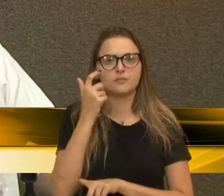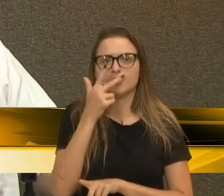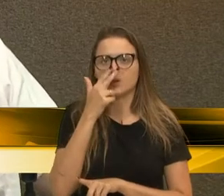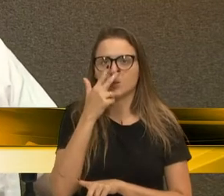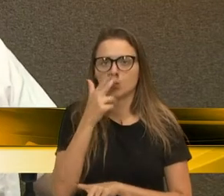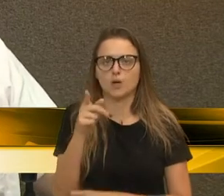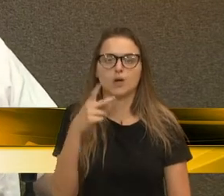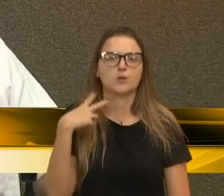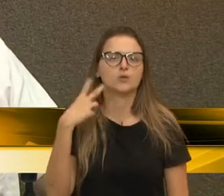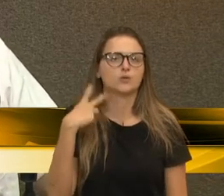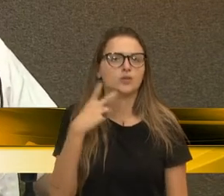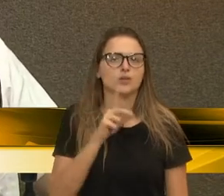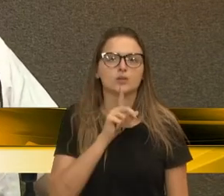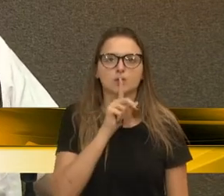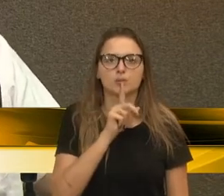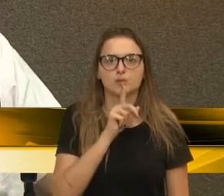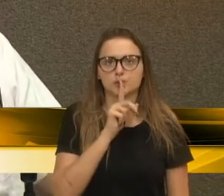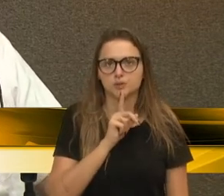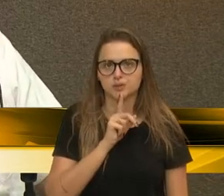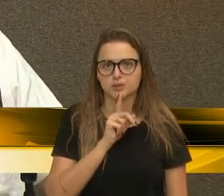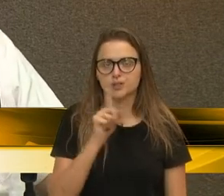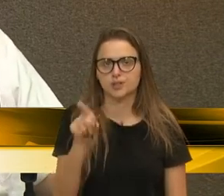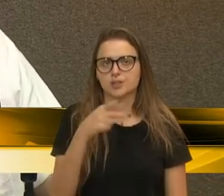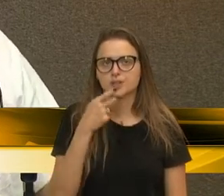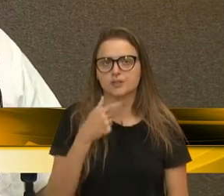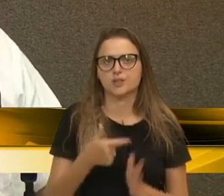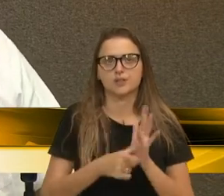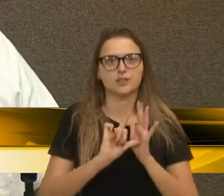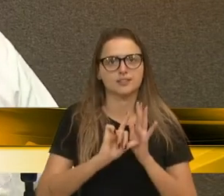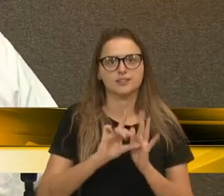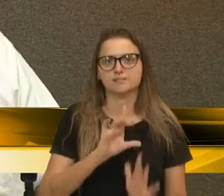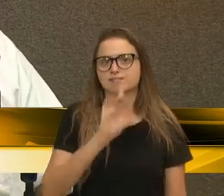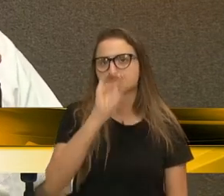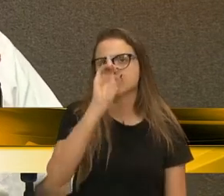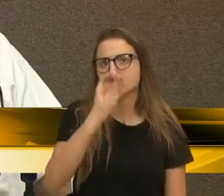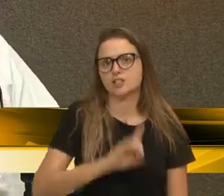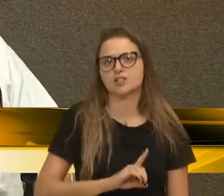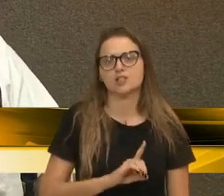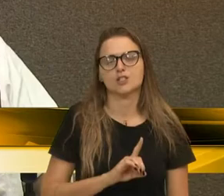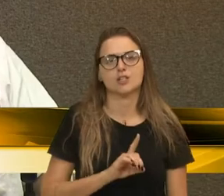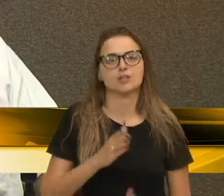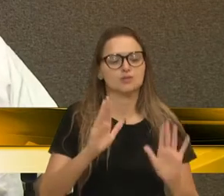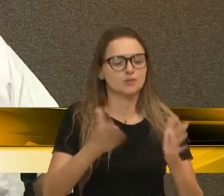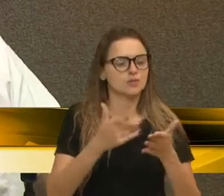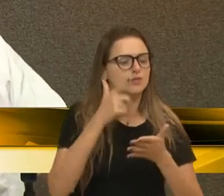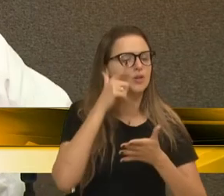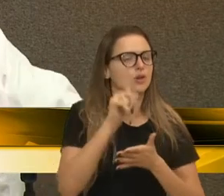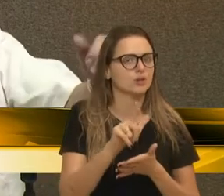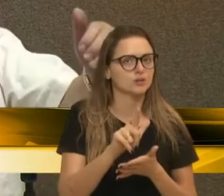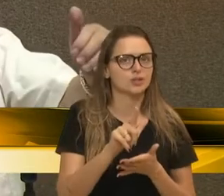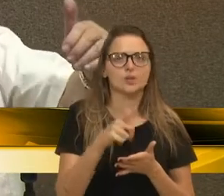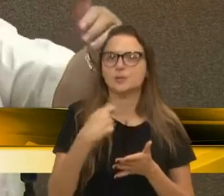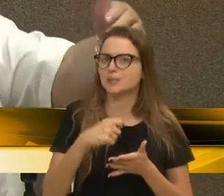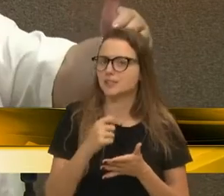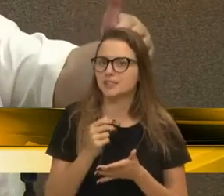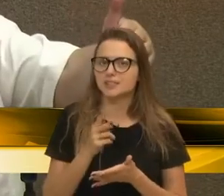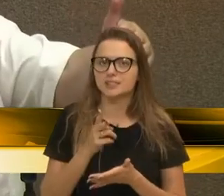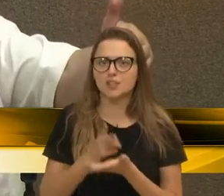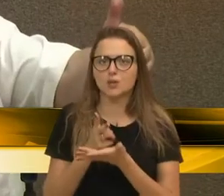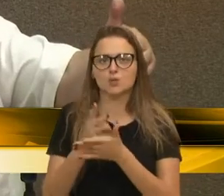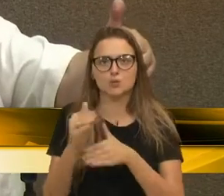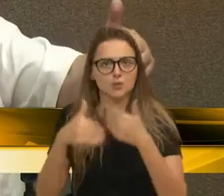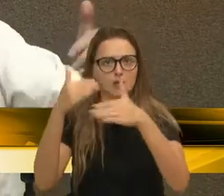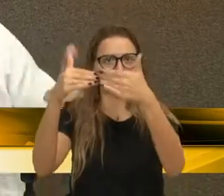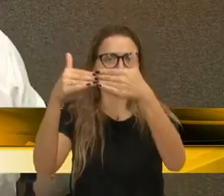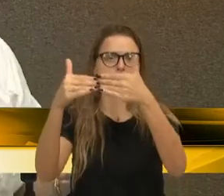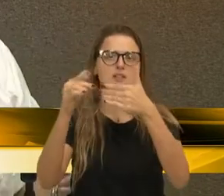vereador Meneguzzi, né? Direitos duramente conquistados, né, eles têm que ser